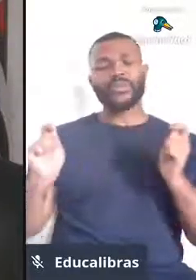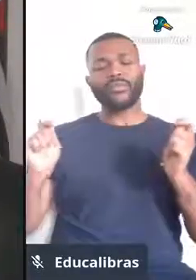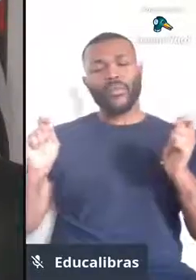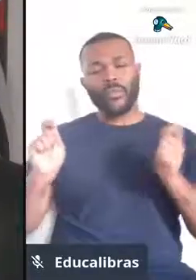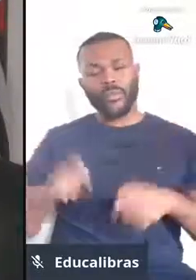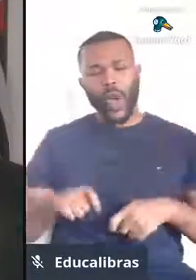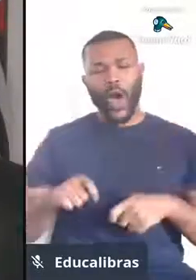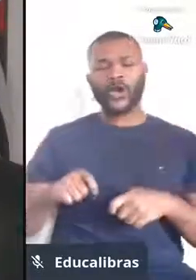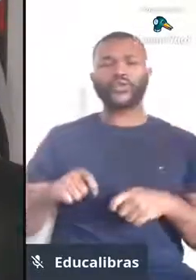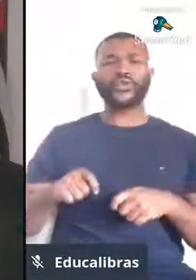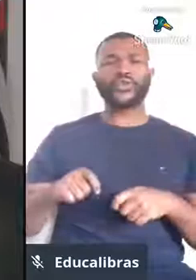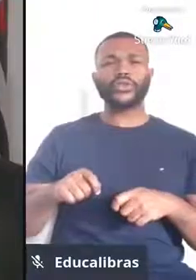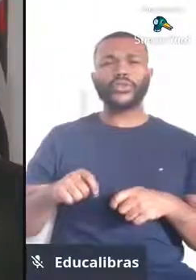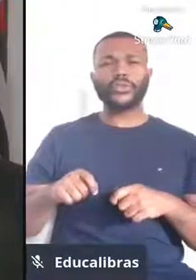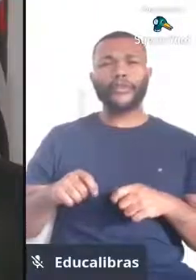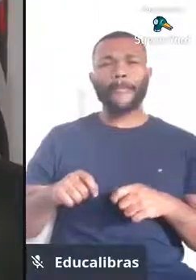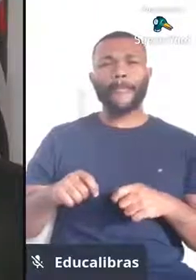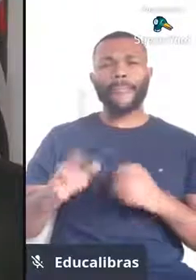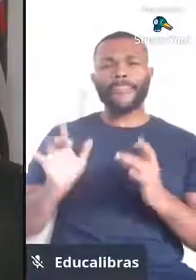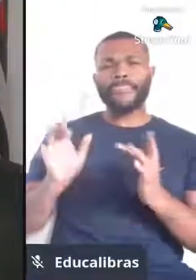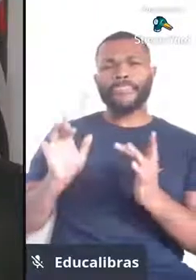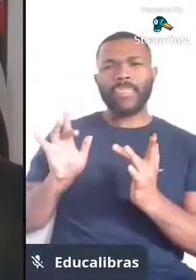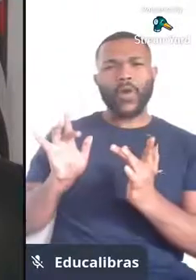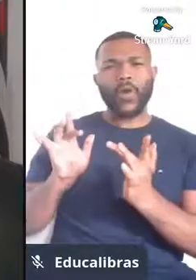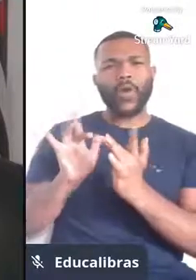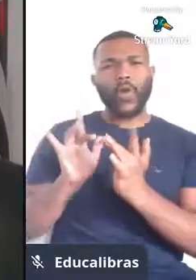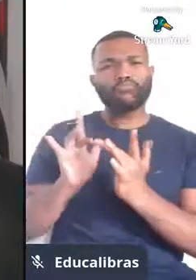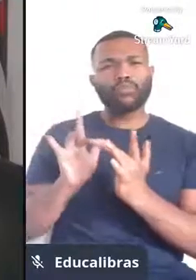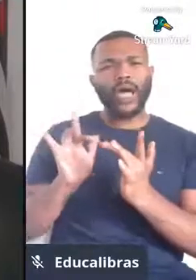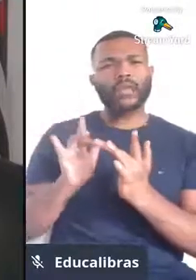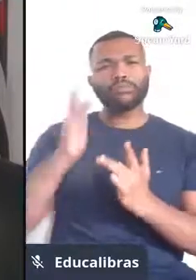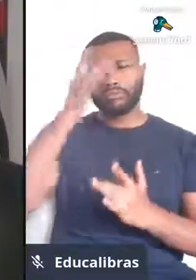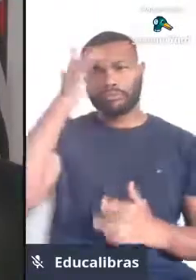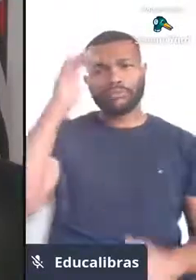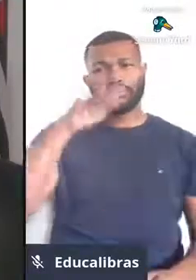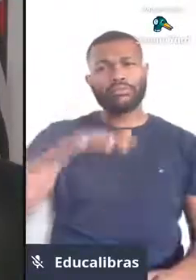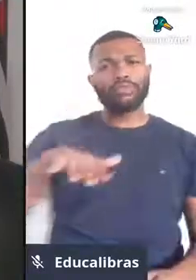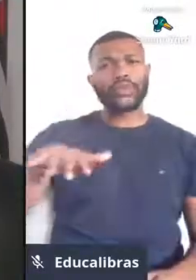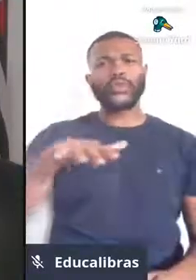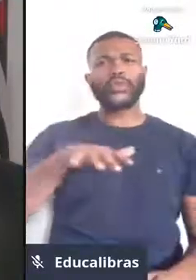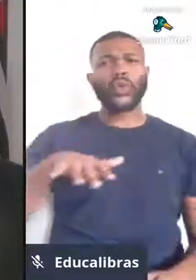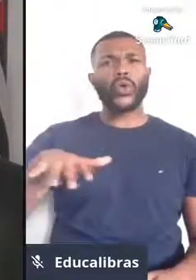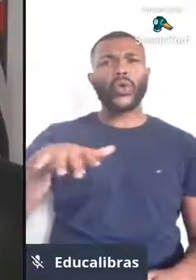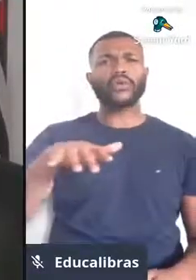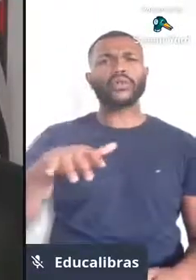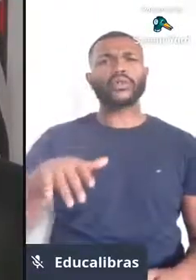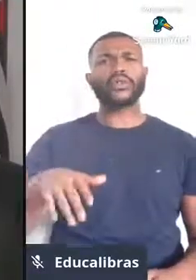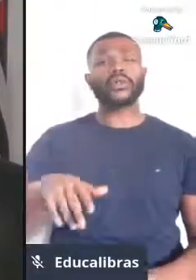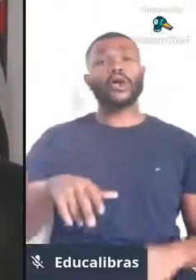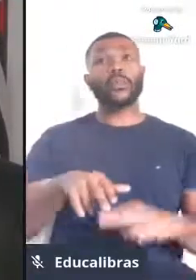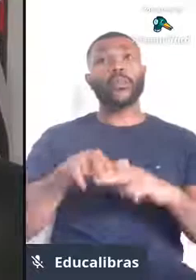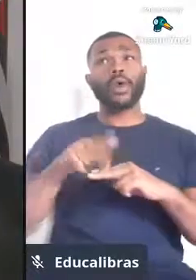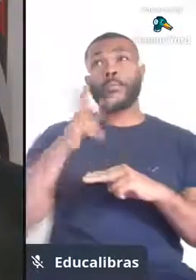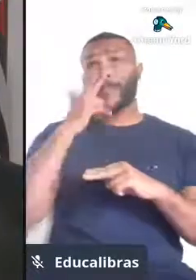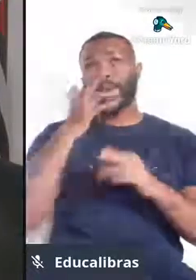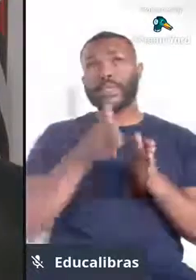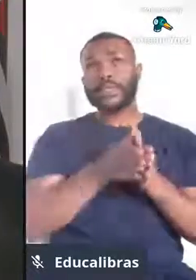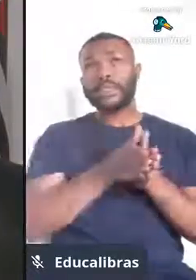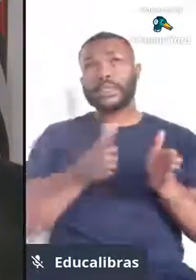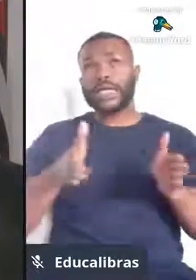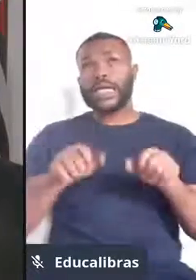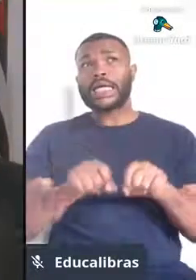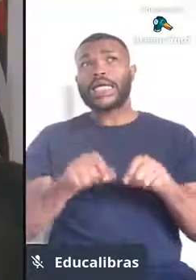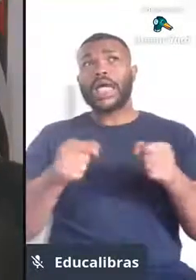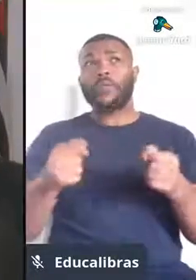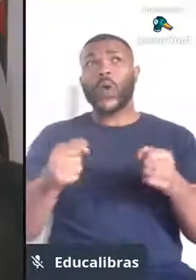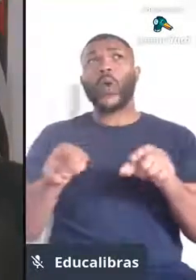azeitar as relações humanas, né? Porque foi quebrado e foram criados novos